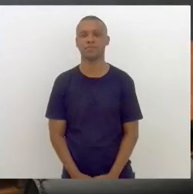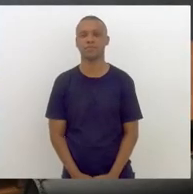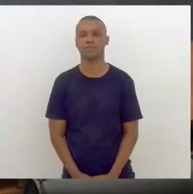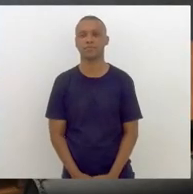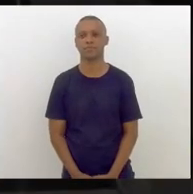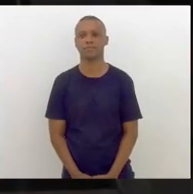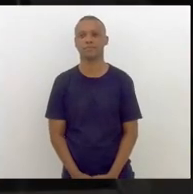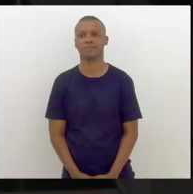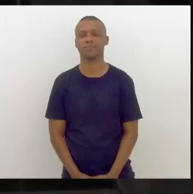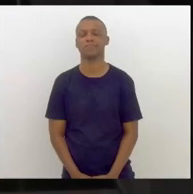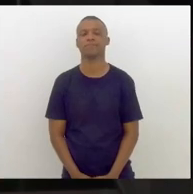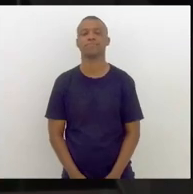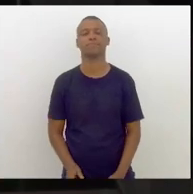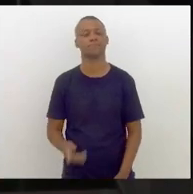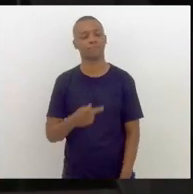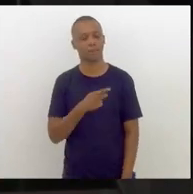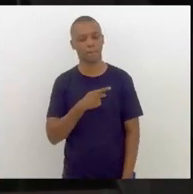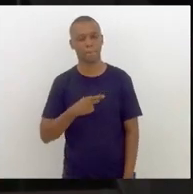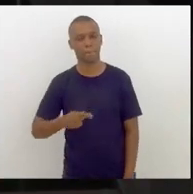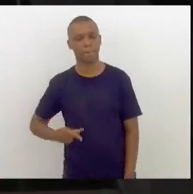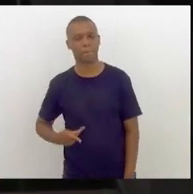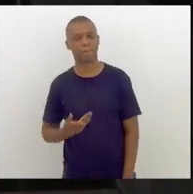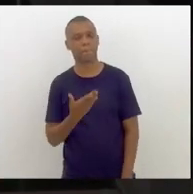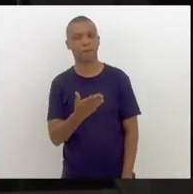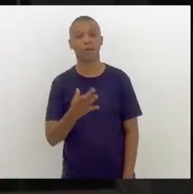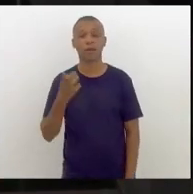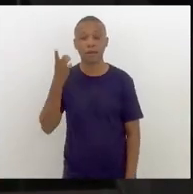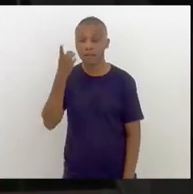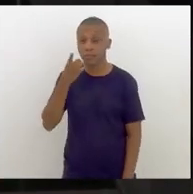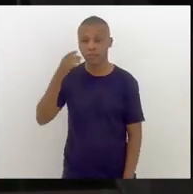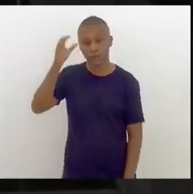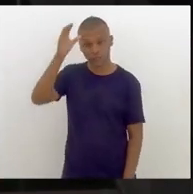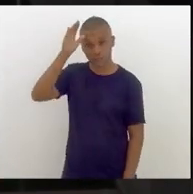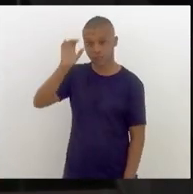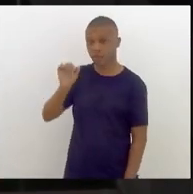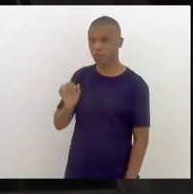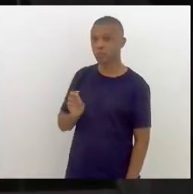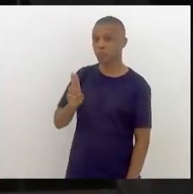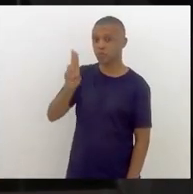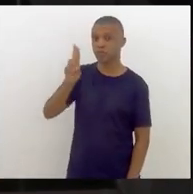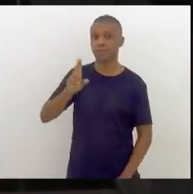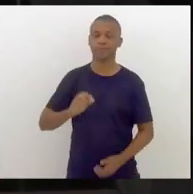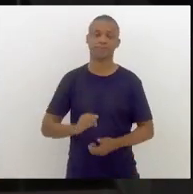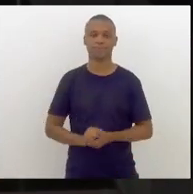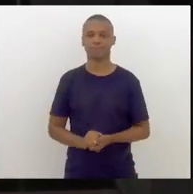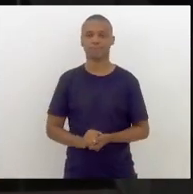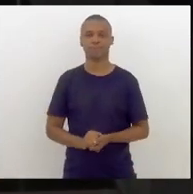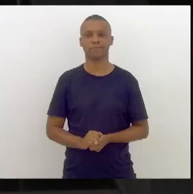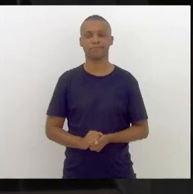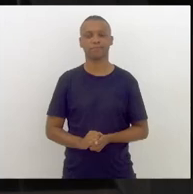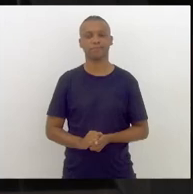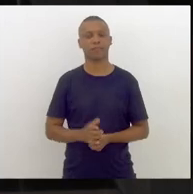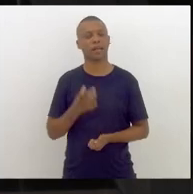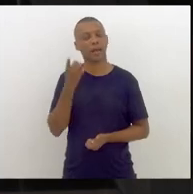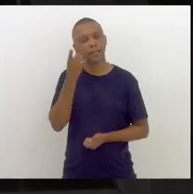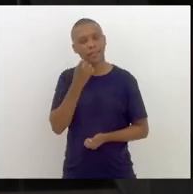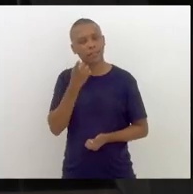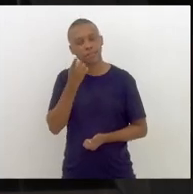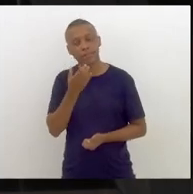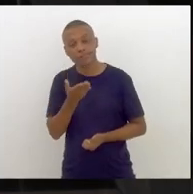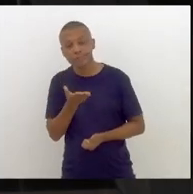senhora Presidente deputada tia Ju senhora deputada